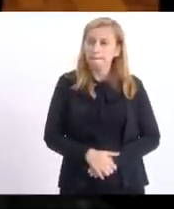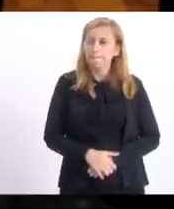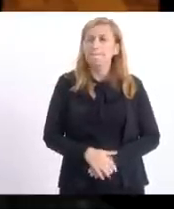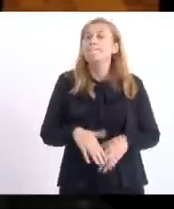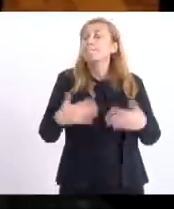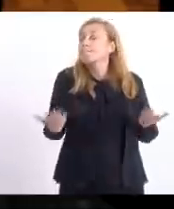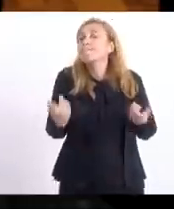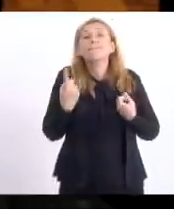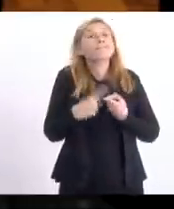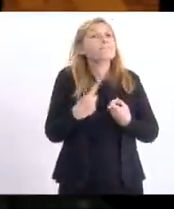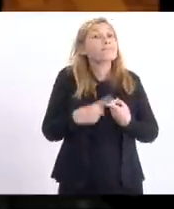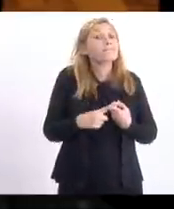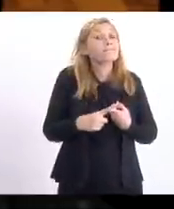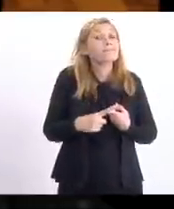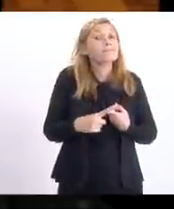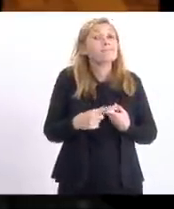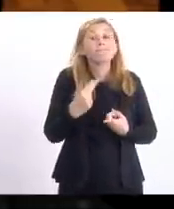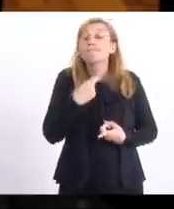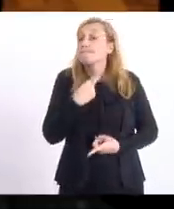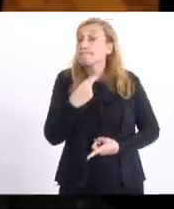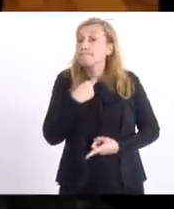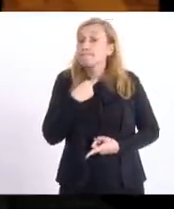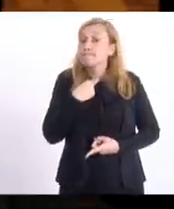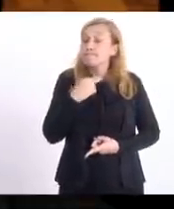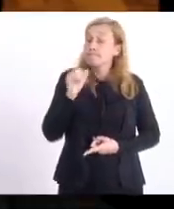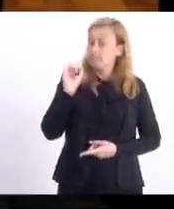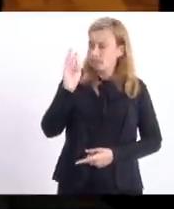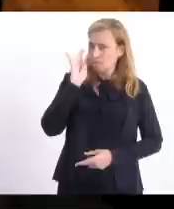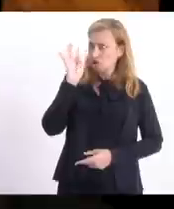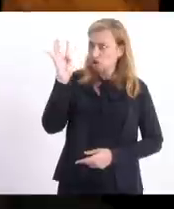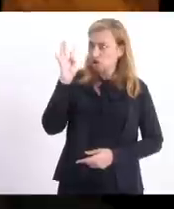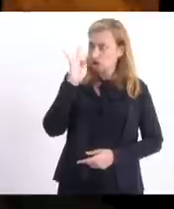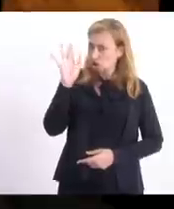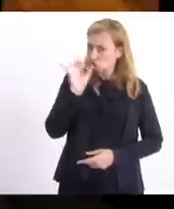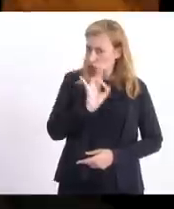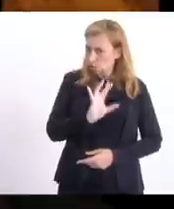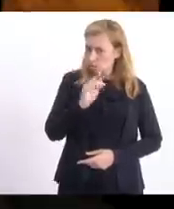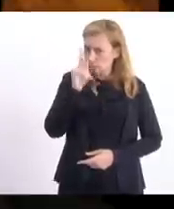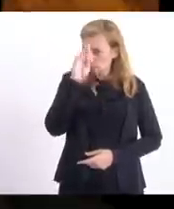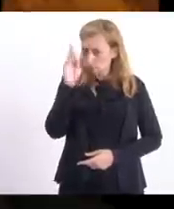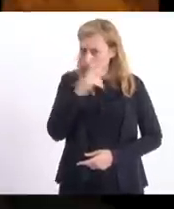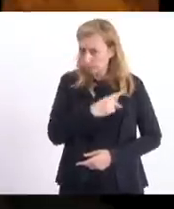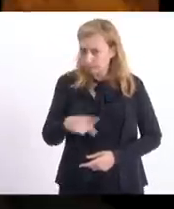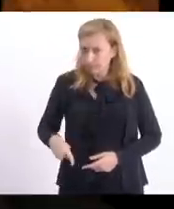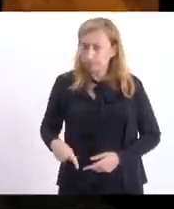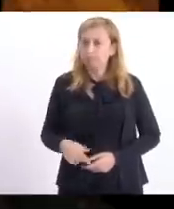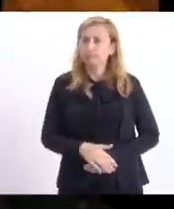Então, por que que nós não podemos, imaginar, senhor presidente?